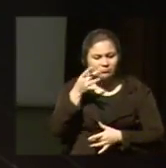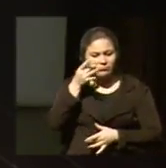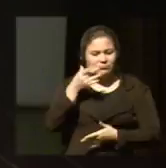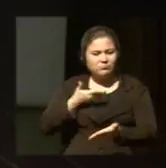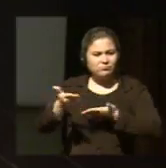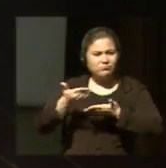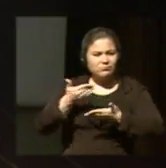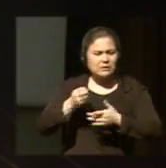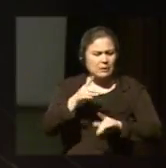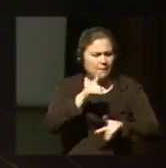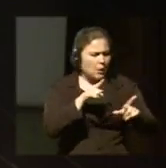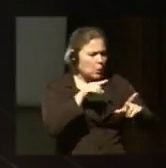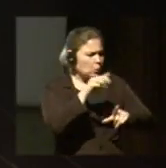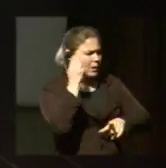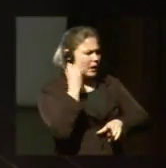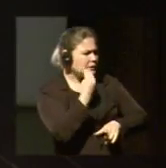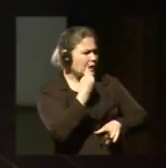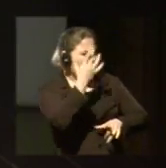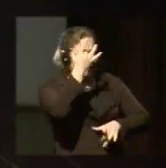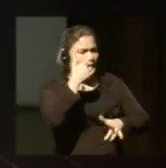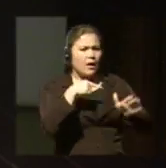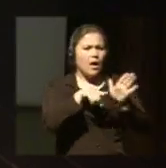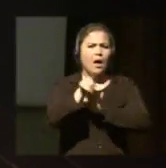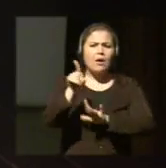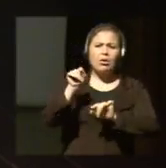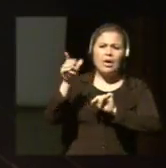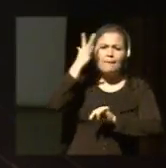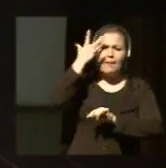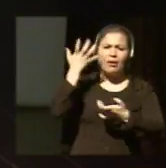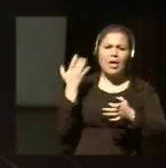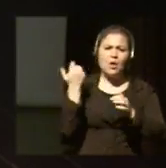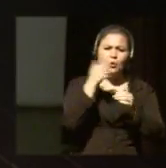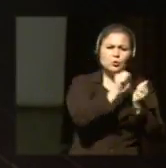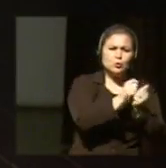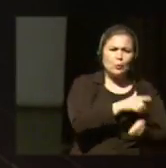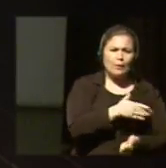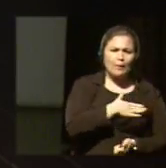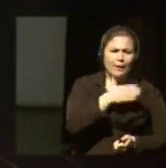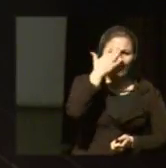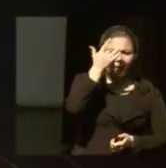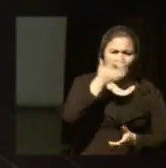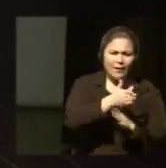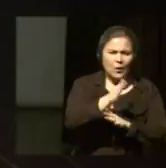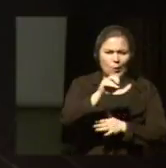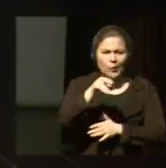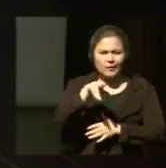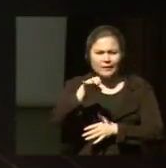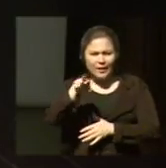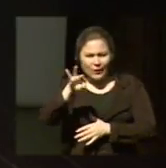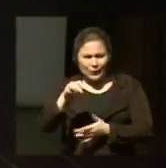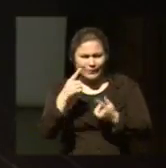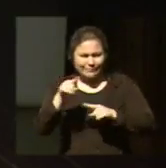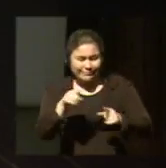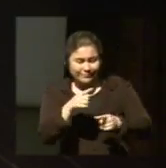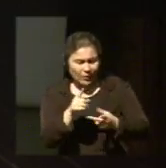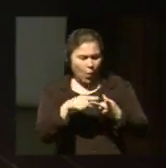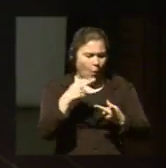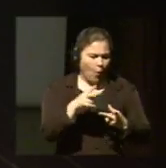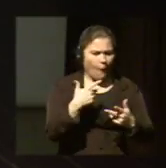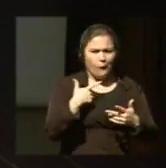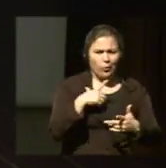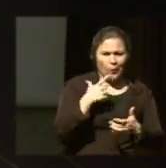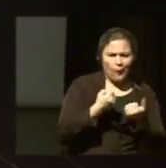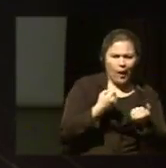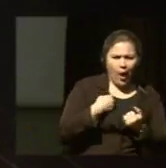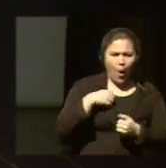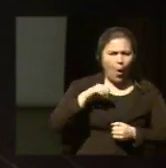por WhatsApp, quem amanhã quer ir comigo para o concerto? Ou quem vai comigo para a quermesse? Eu tenho um carro, eu